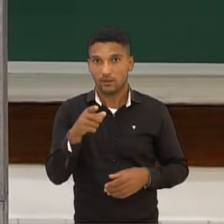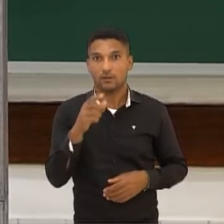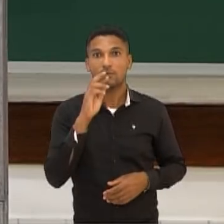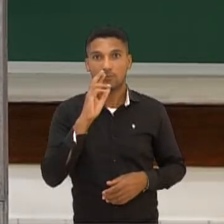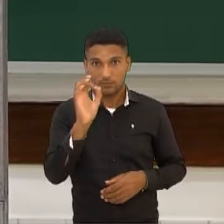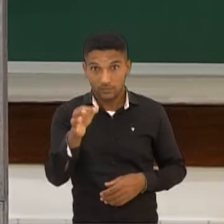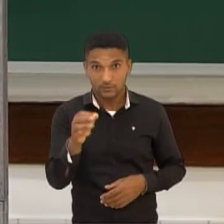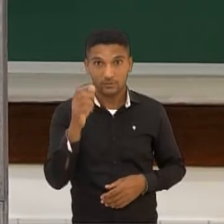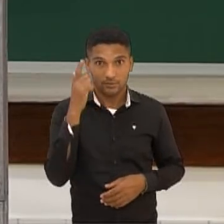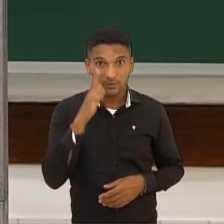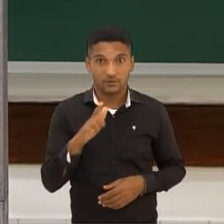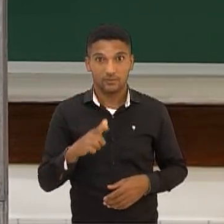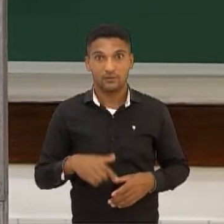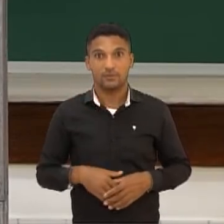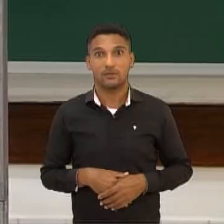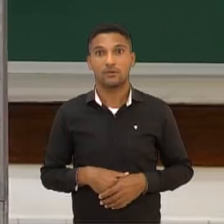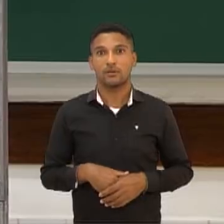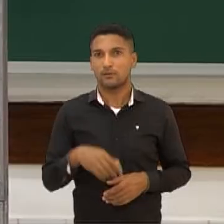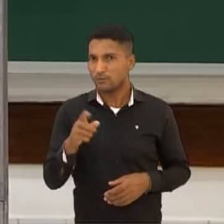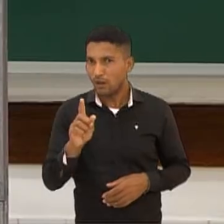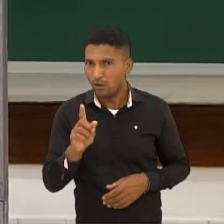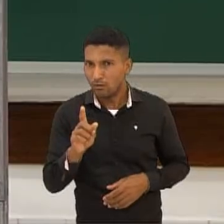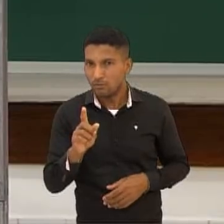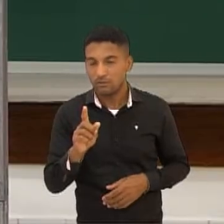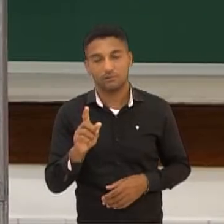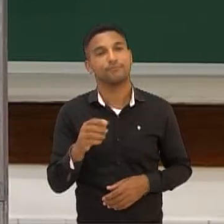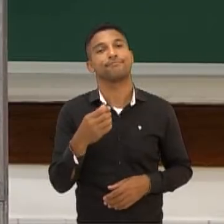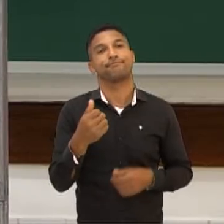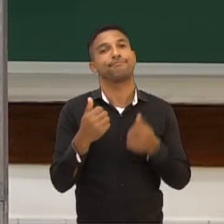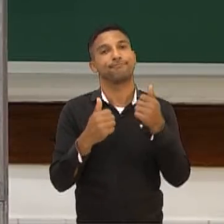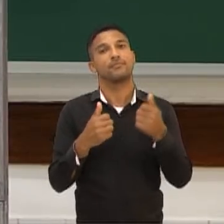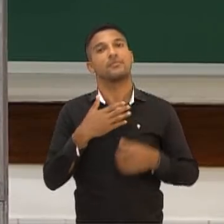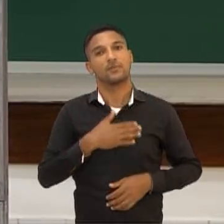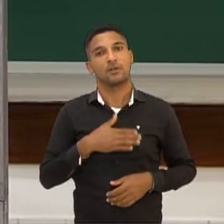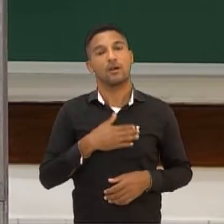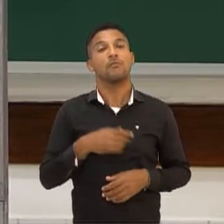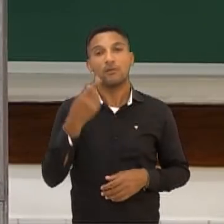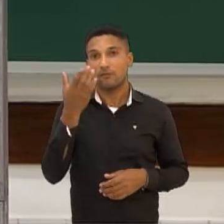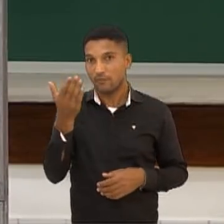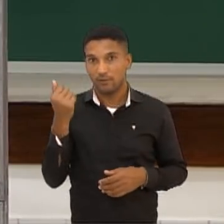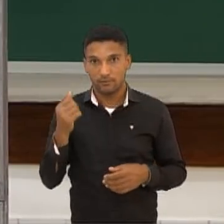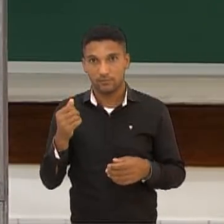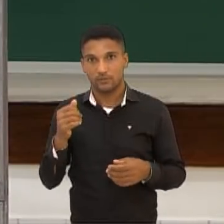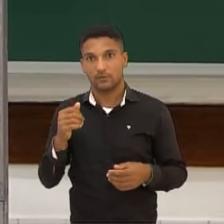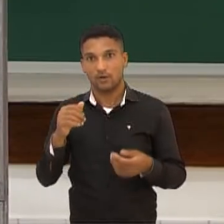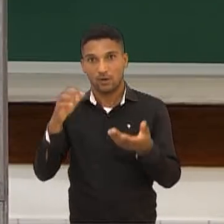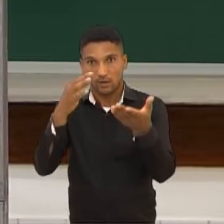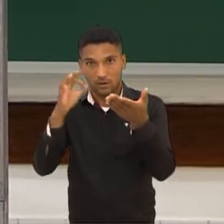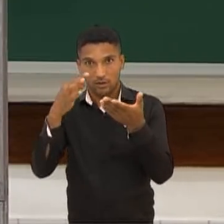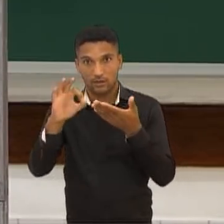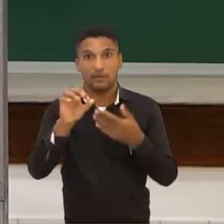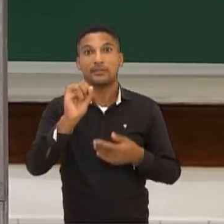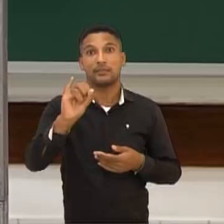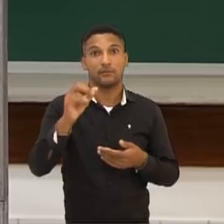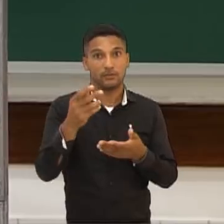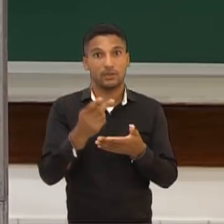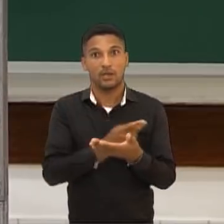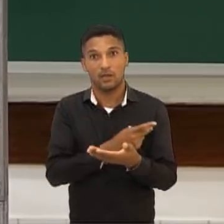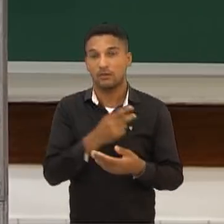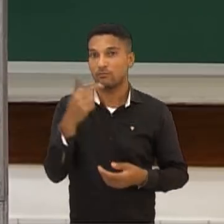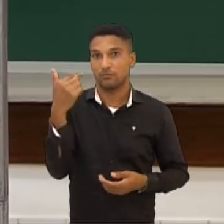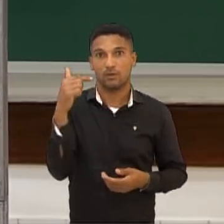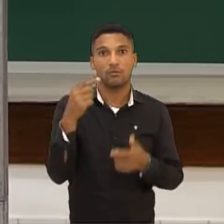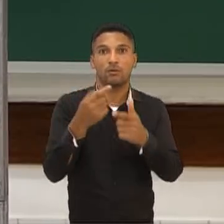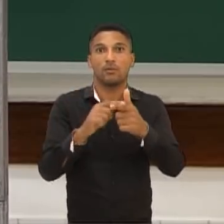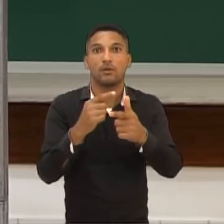Acertou? Você não? Tudo bem, calma, vamos conferir aqui. Se não acertar, também não tem problema. A gente está aqui para